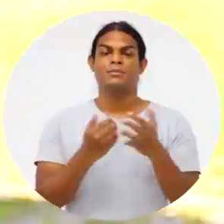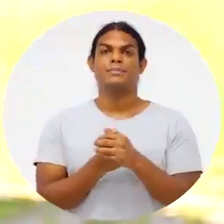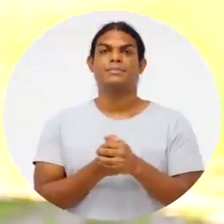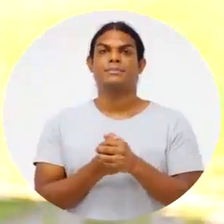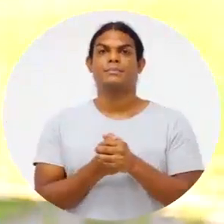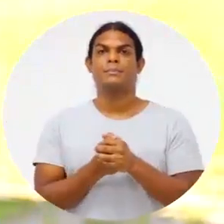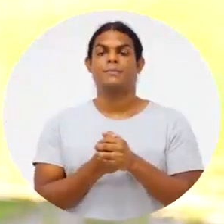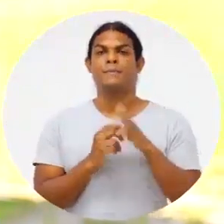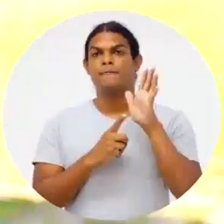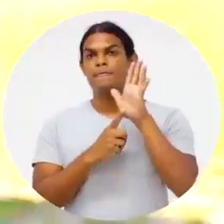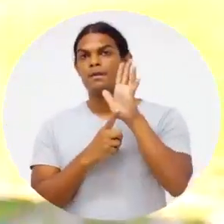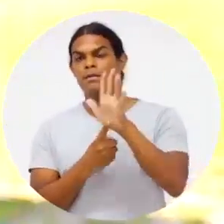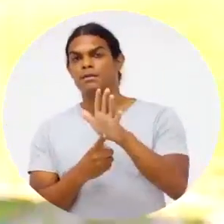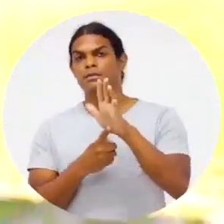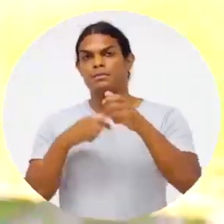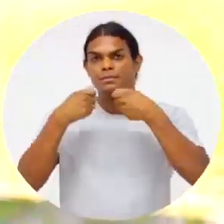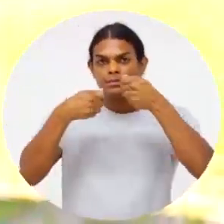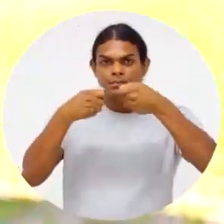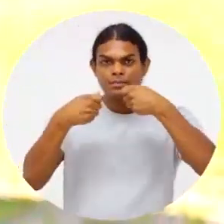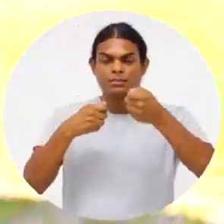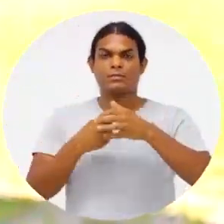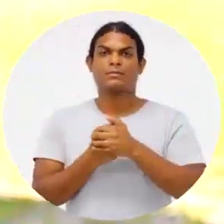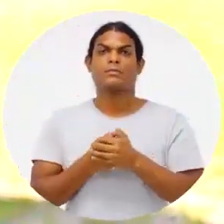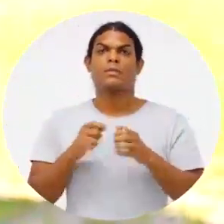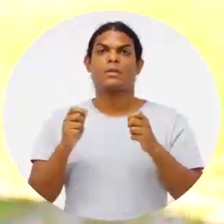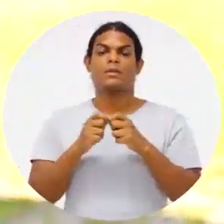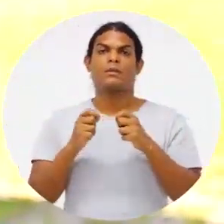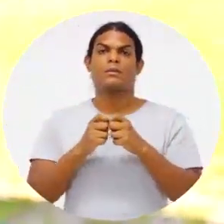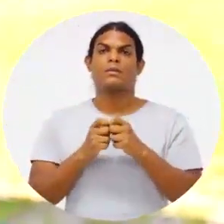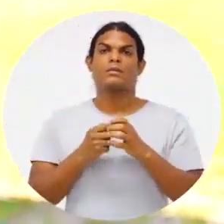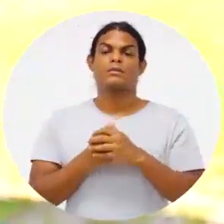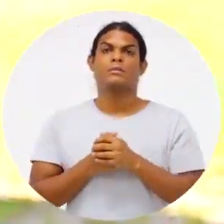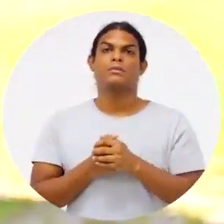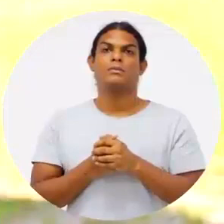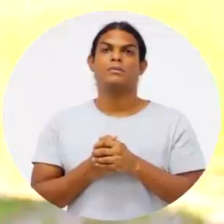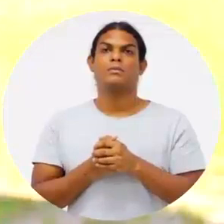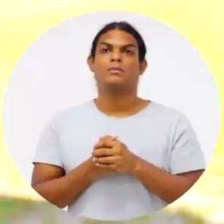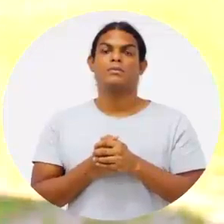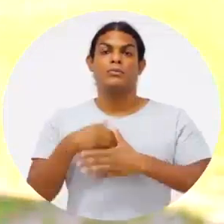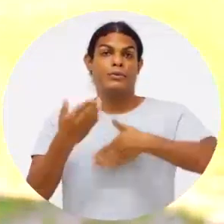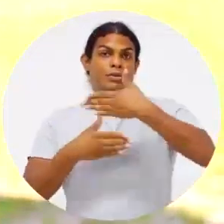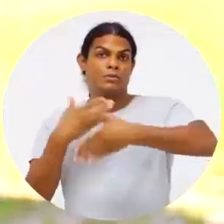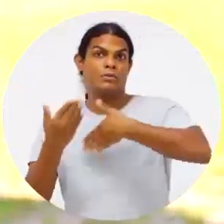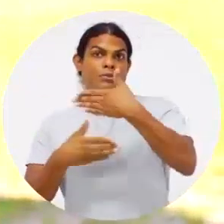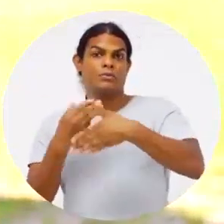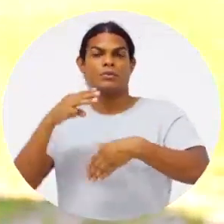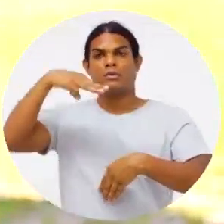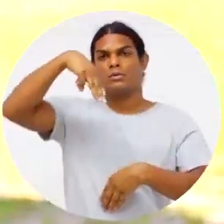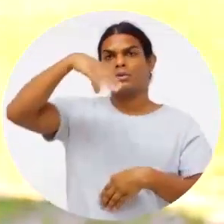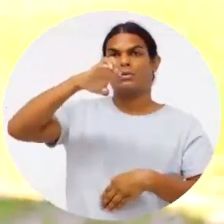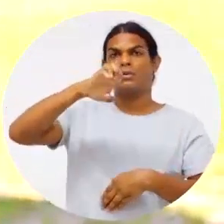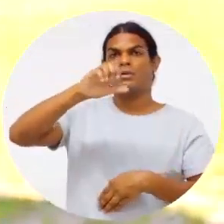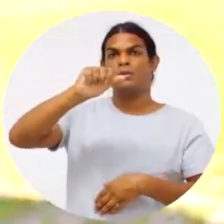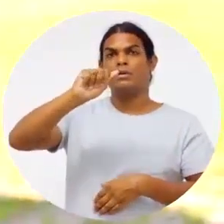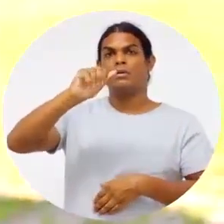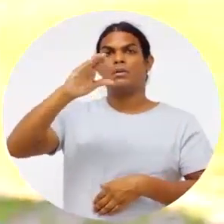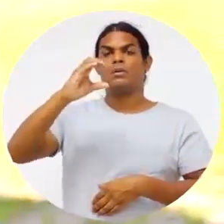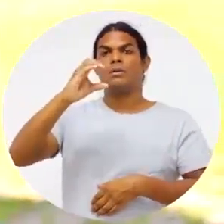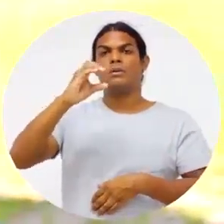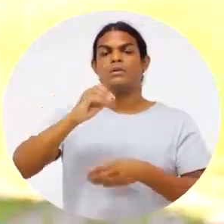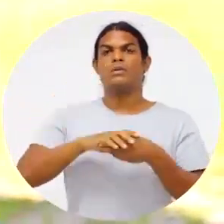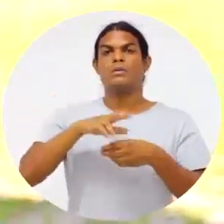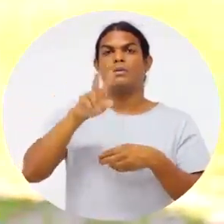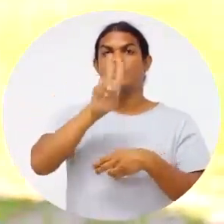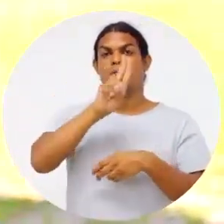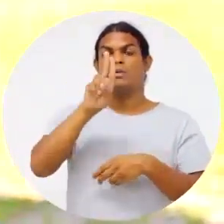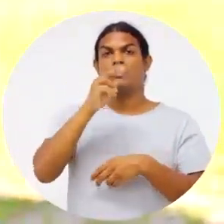Agora, iremos assistir a uma entrevista que nós realizamos com a desenvolvedora da MEAC, Vilma